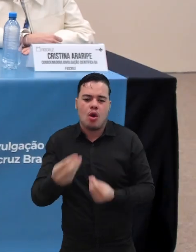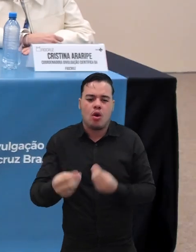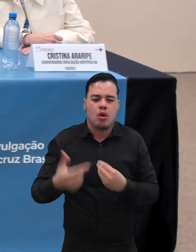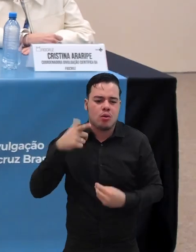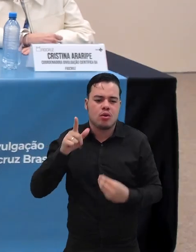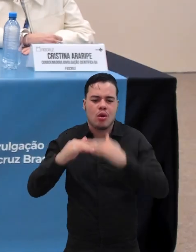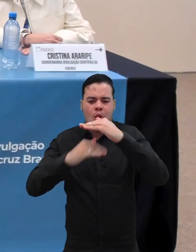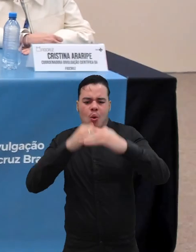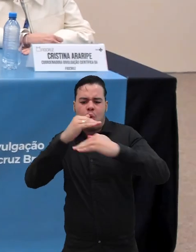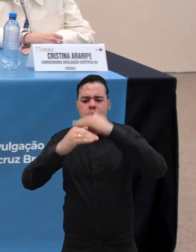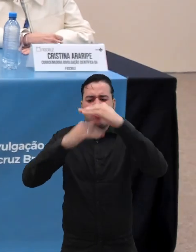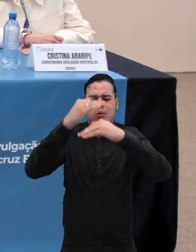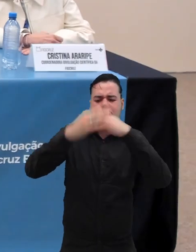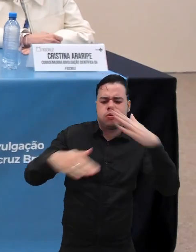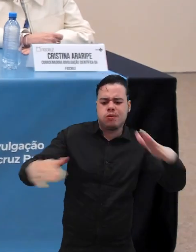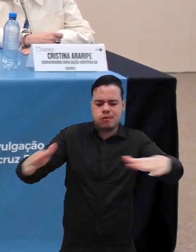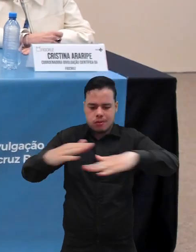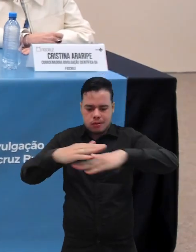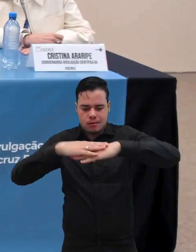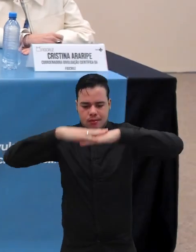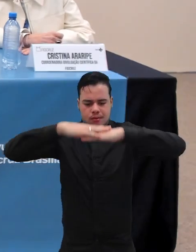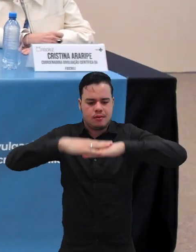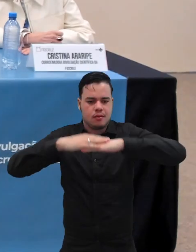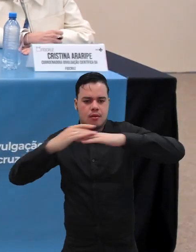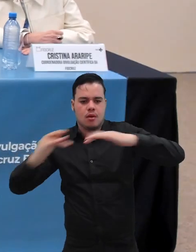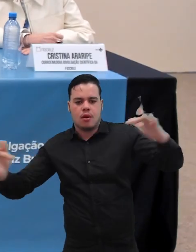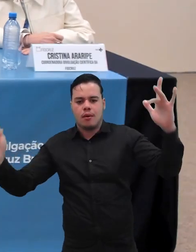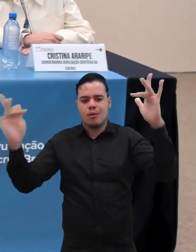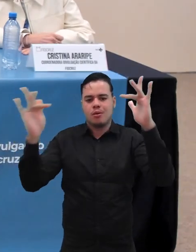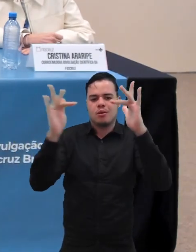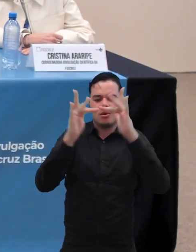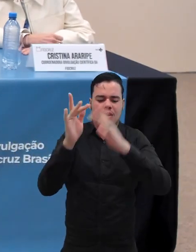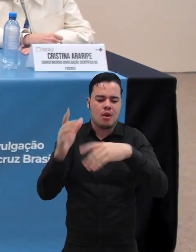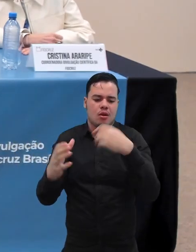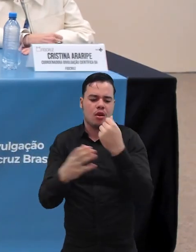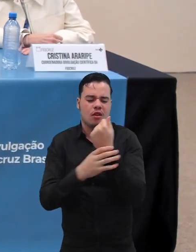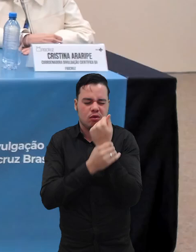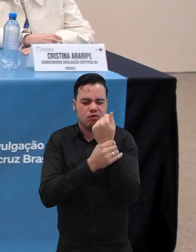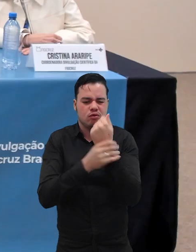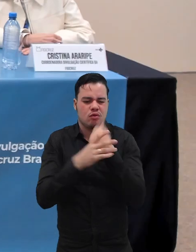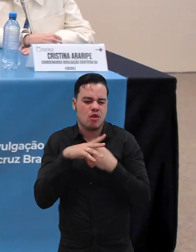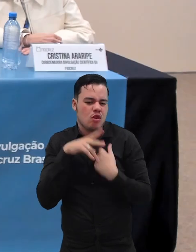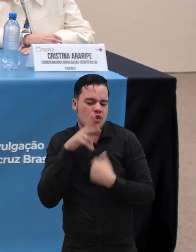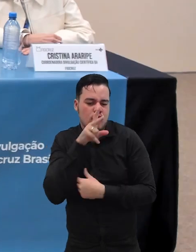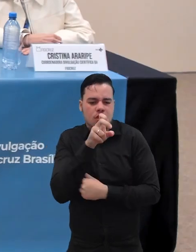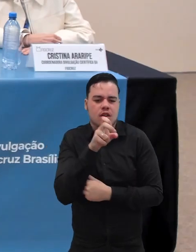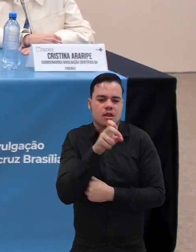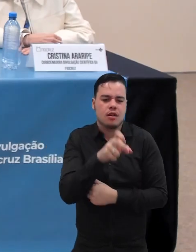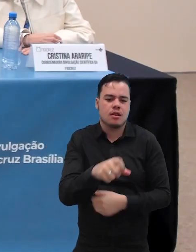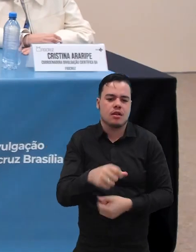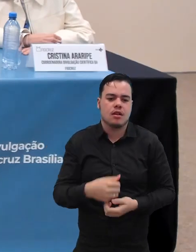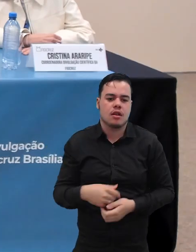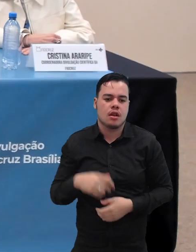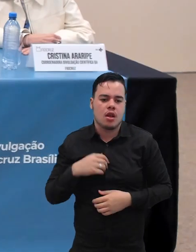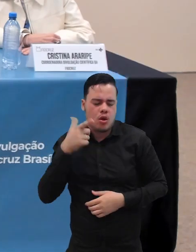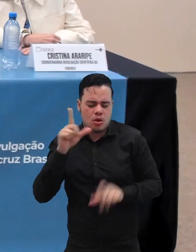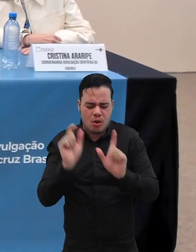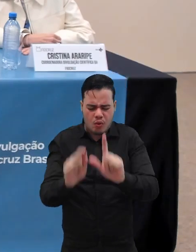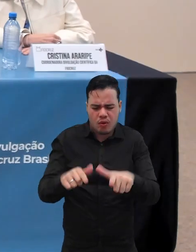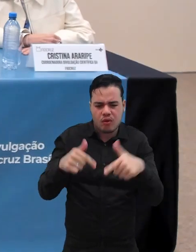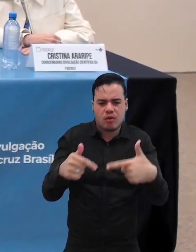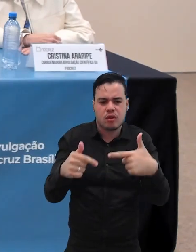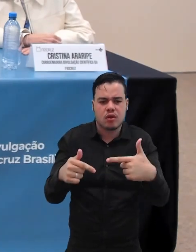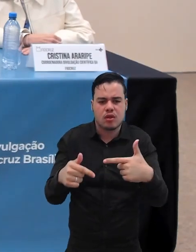constrói pontes, né? De como é que a gente constrói pontes para que a gente possa fortalecer e enfrentar